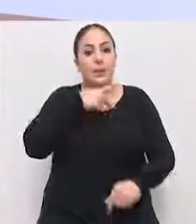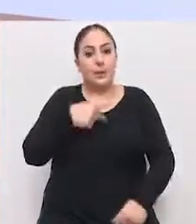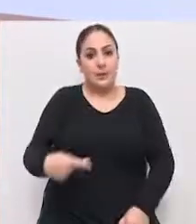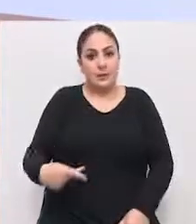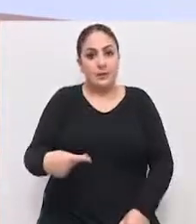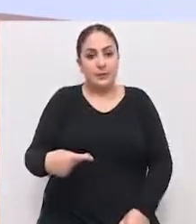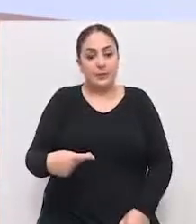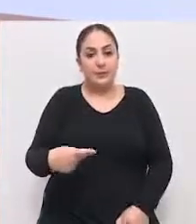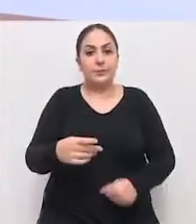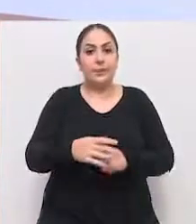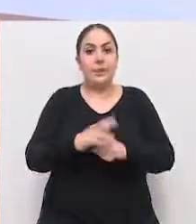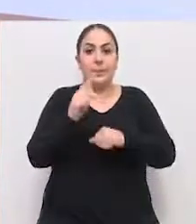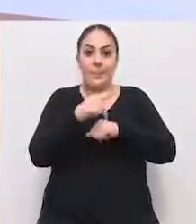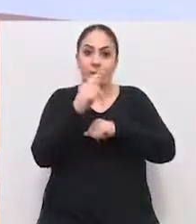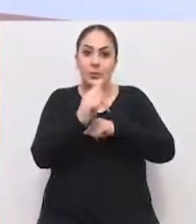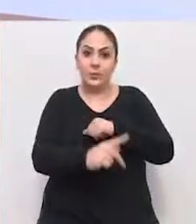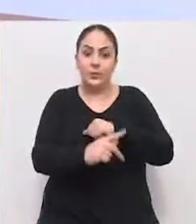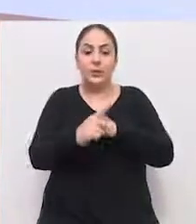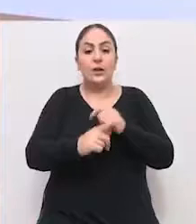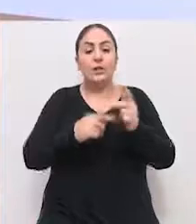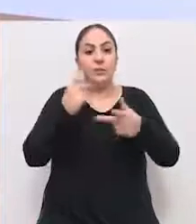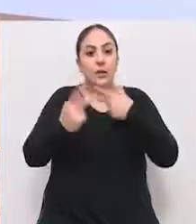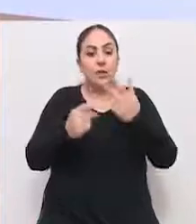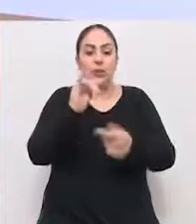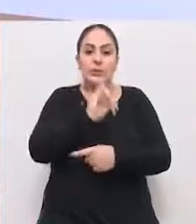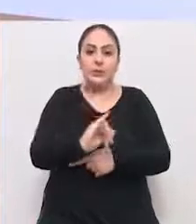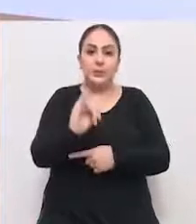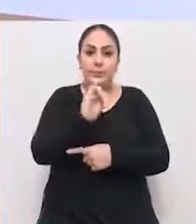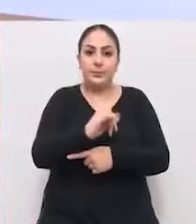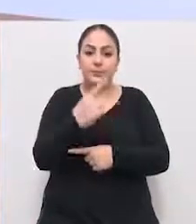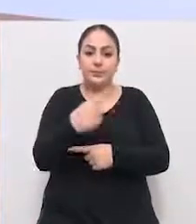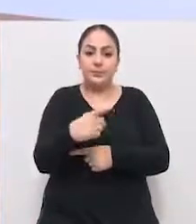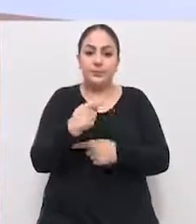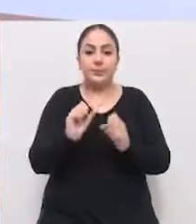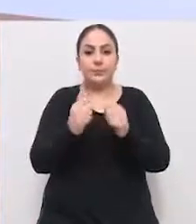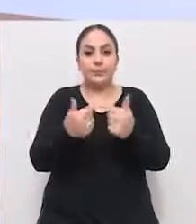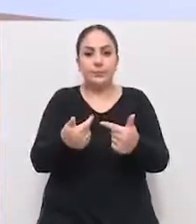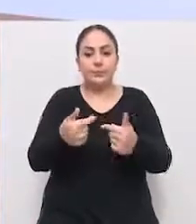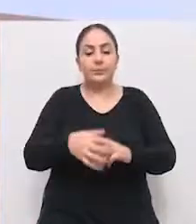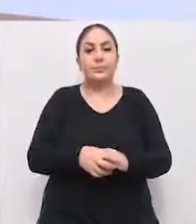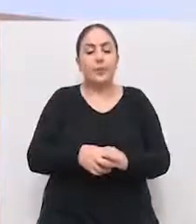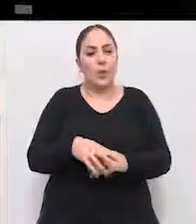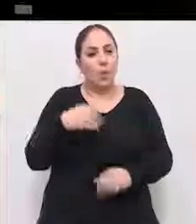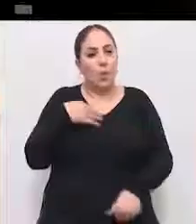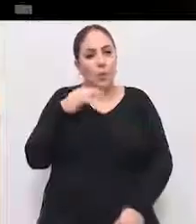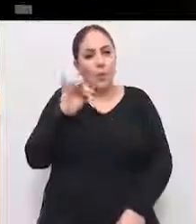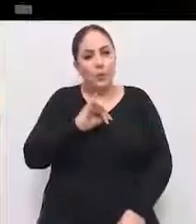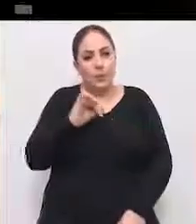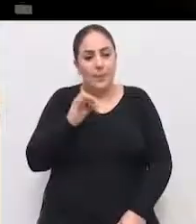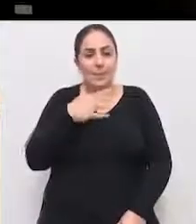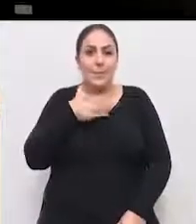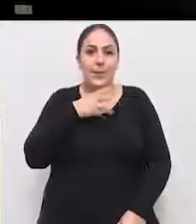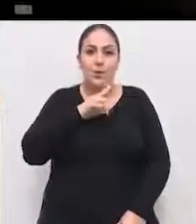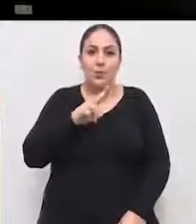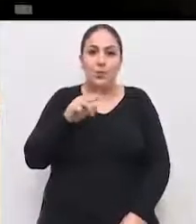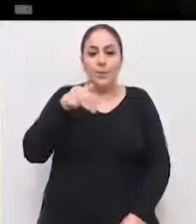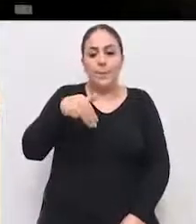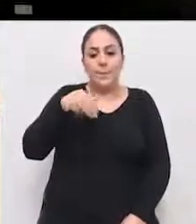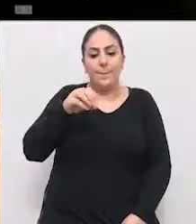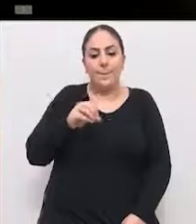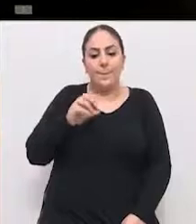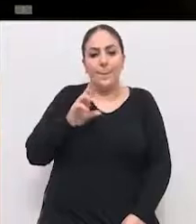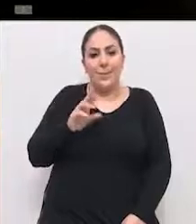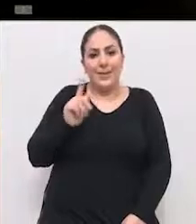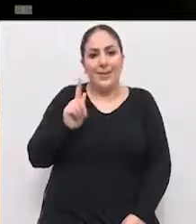A presidente da subseção de Passo Fundo falou da importância desta medida. Olá, meu nome é